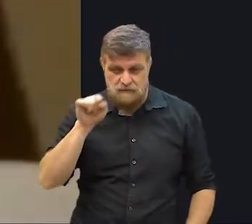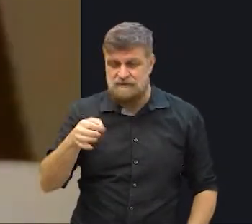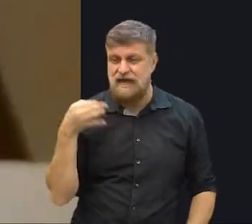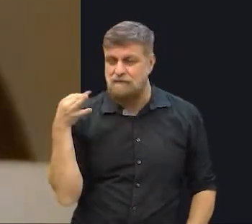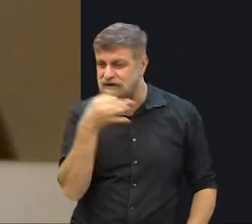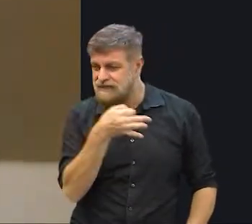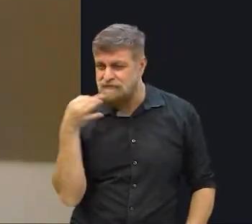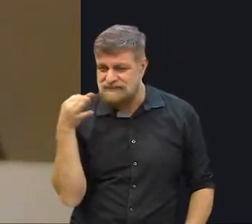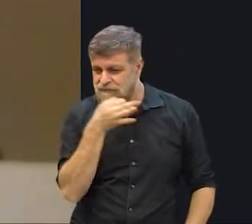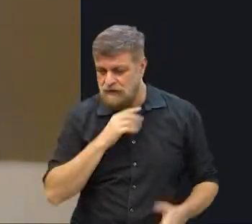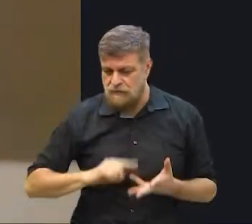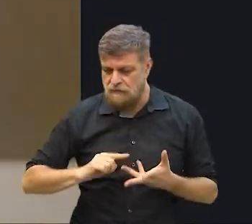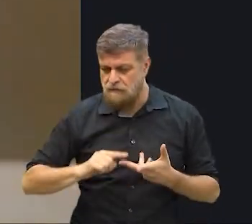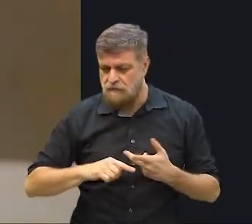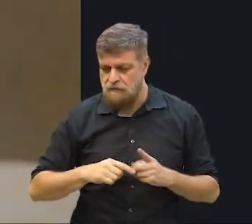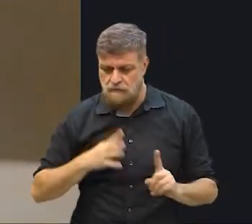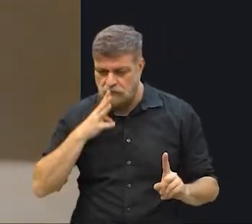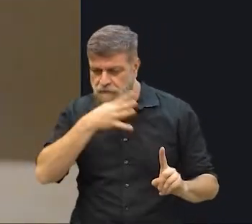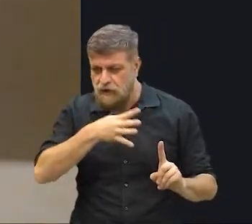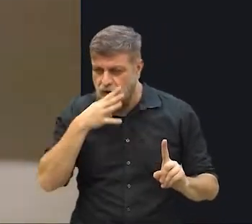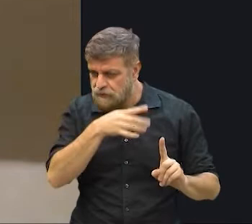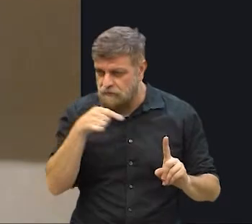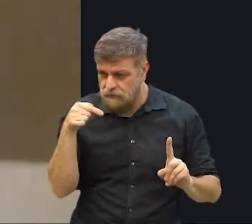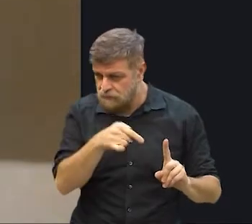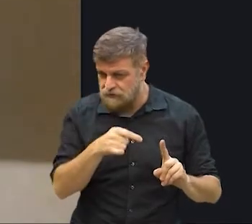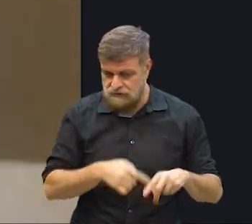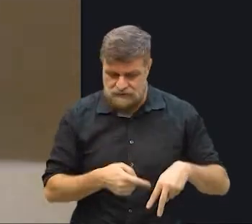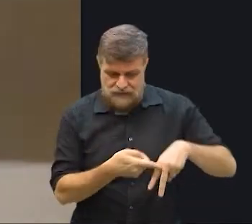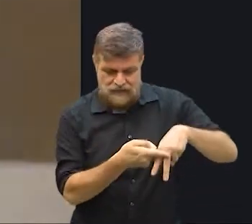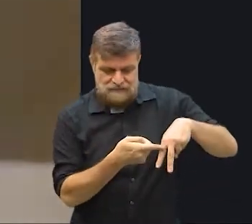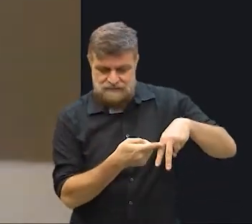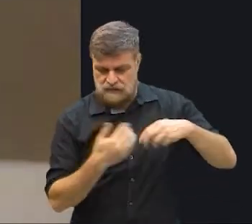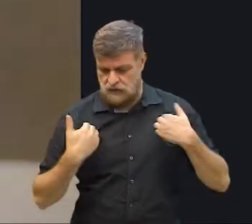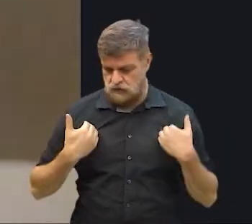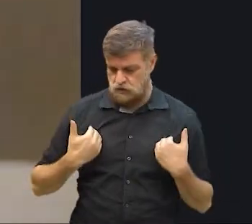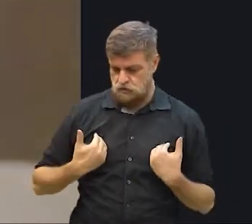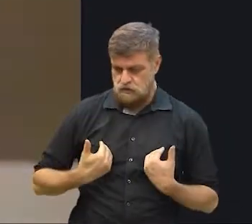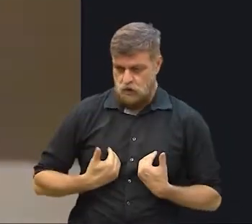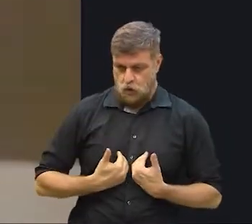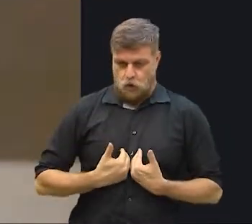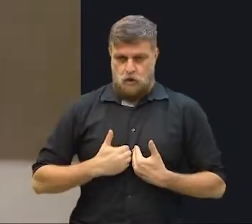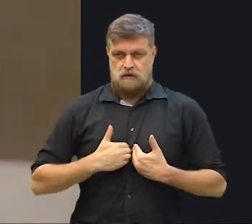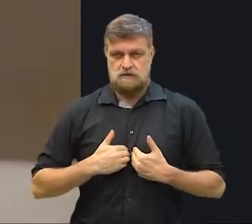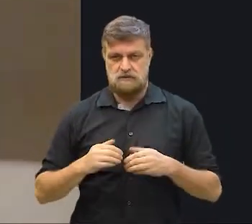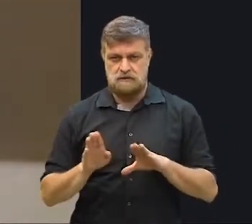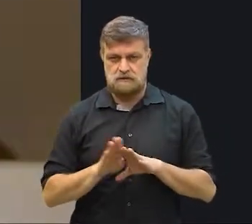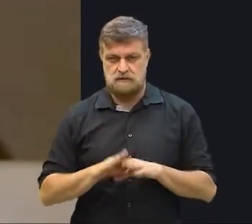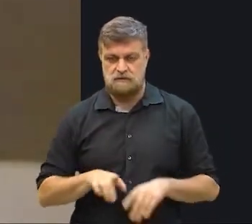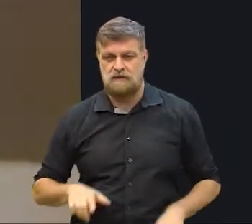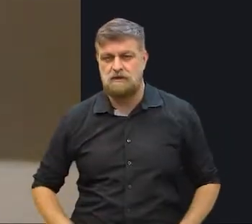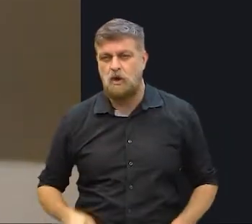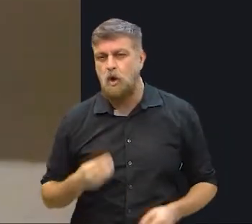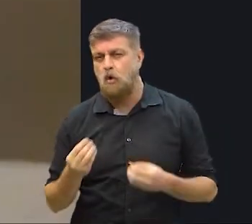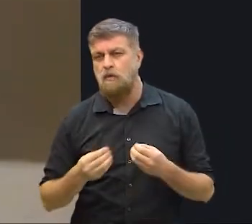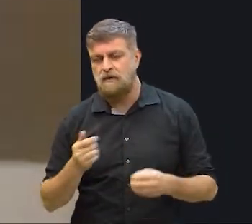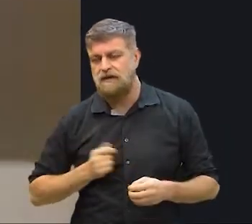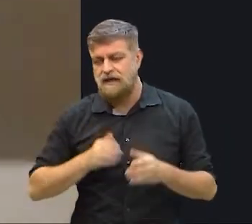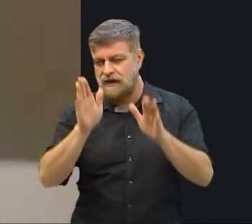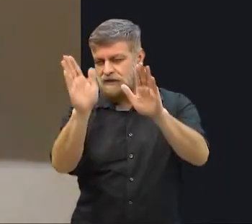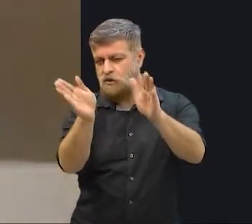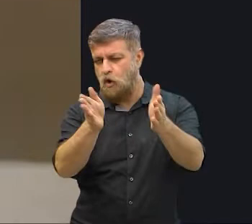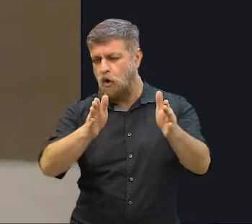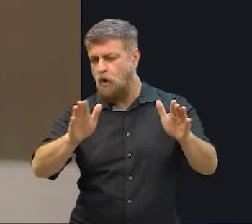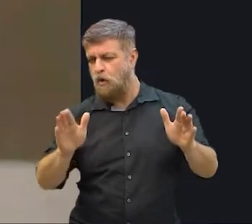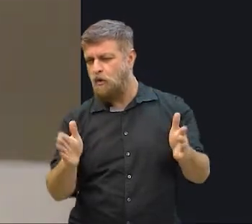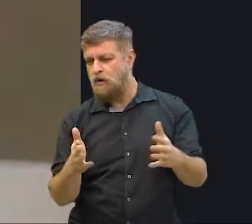sabe aquele dia que eu escutei você falando isso daquela mulher? Da saia, do decote, do